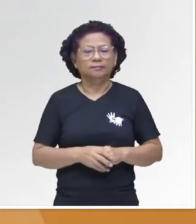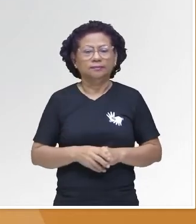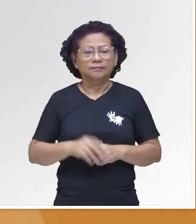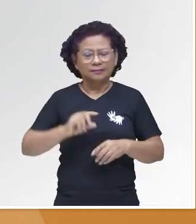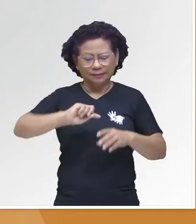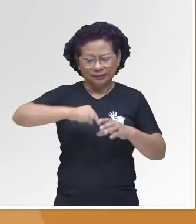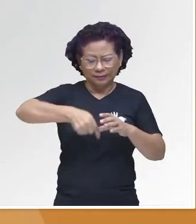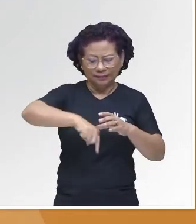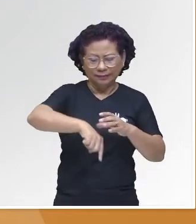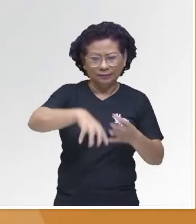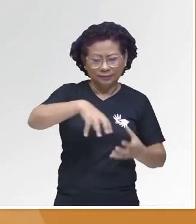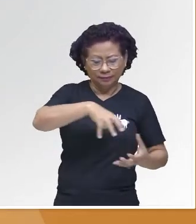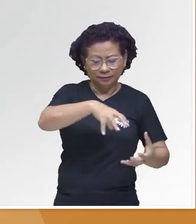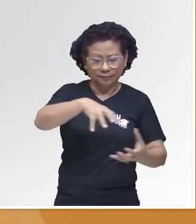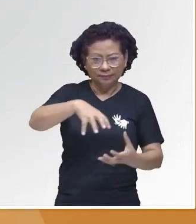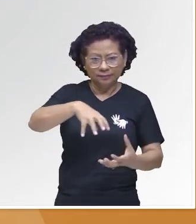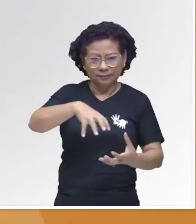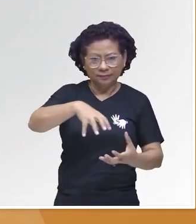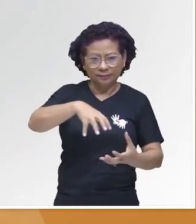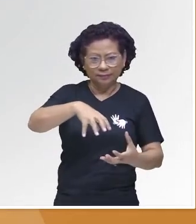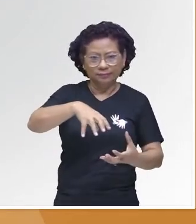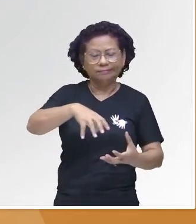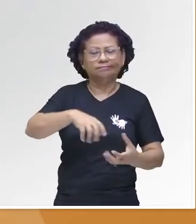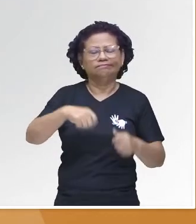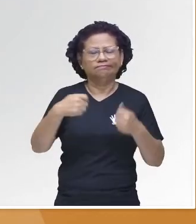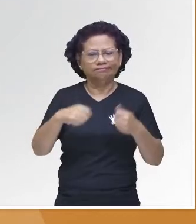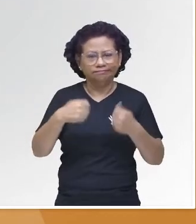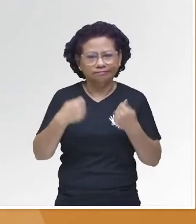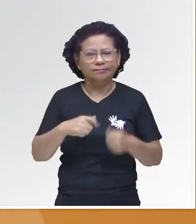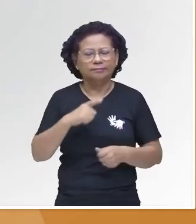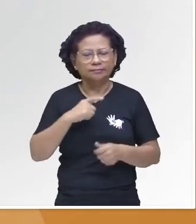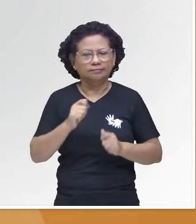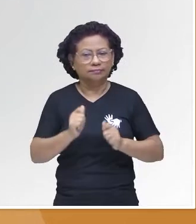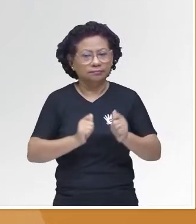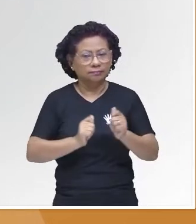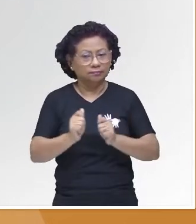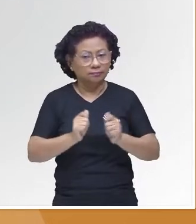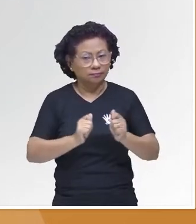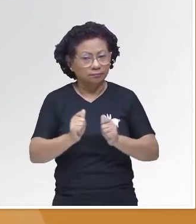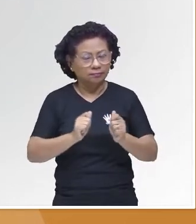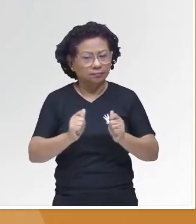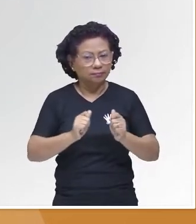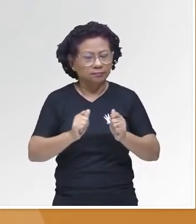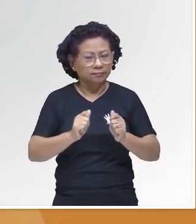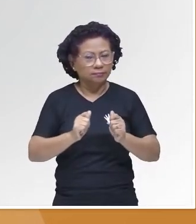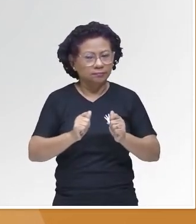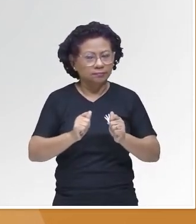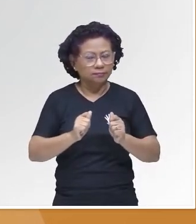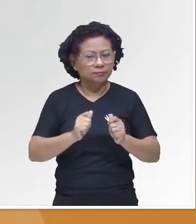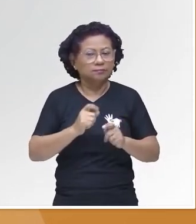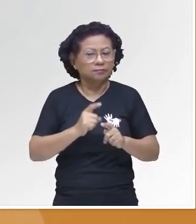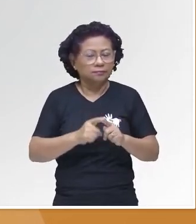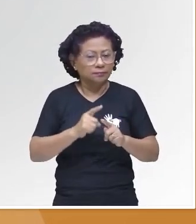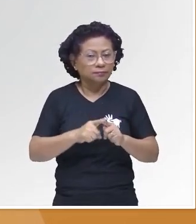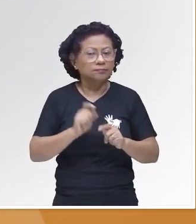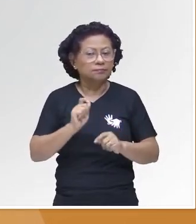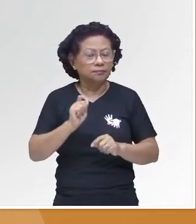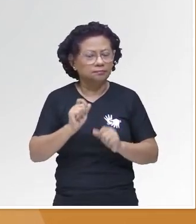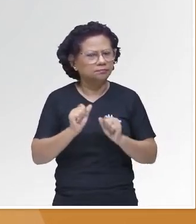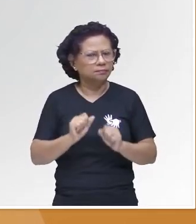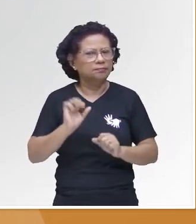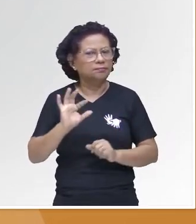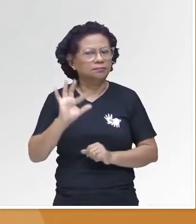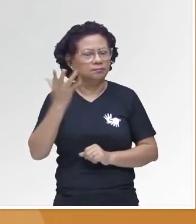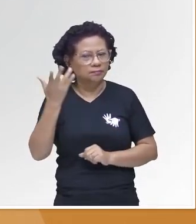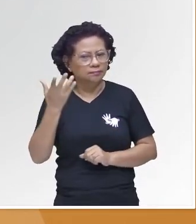controle, desenfreado, sem ajuste, né? O que pode acontecer? Essa fonte, principalmente os